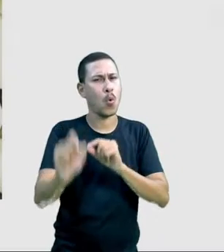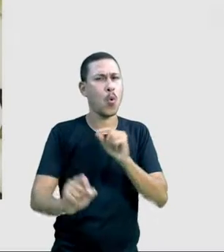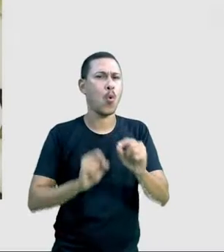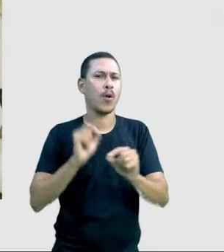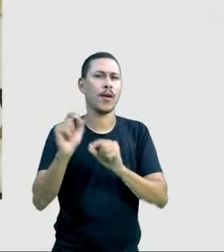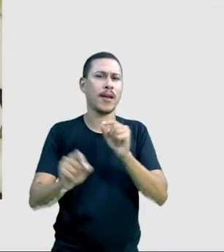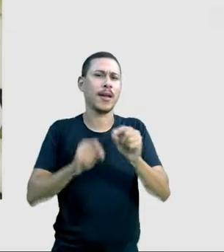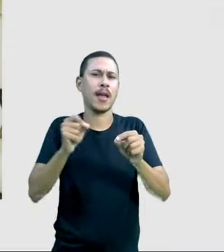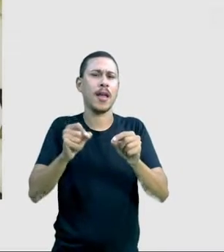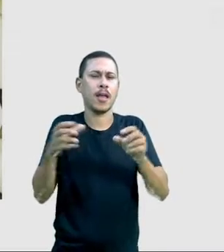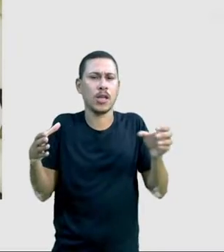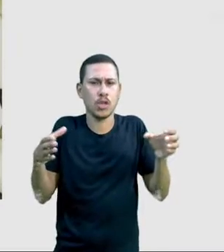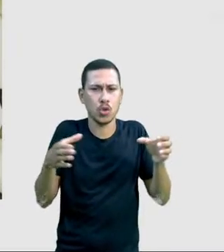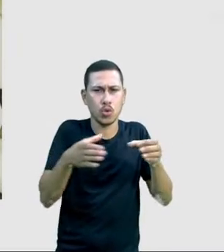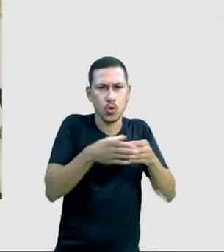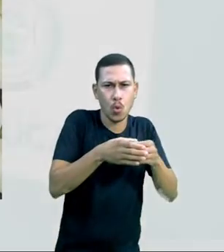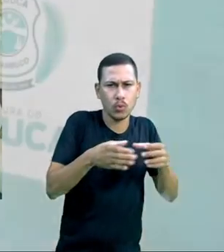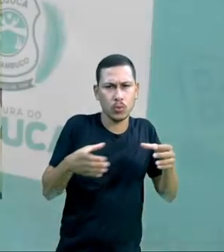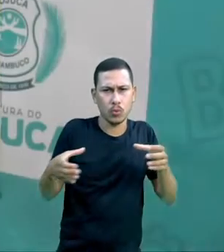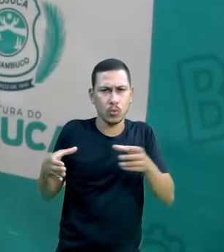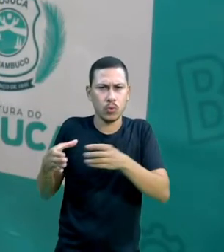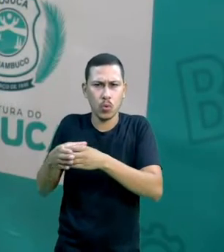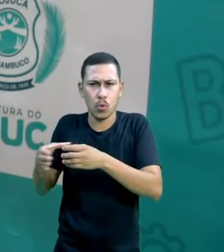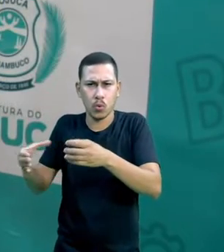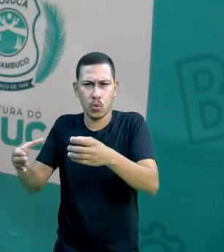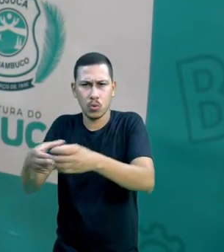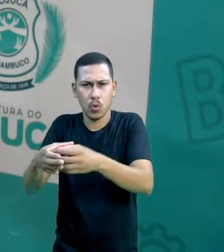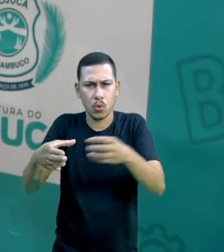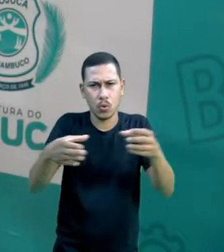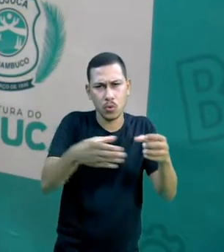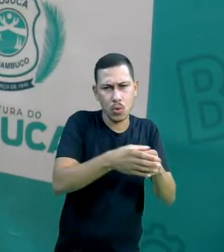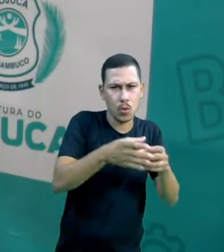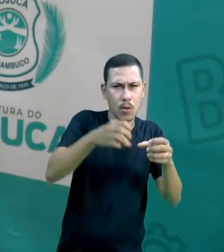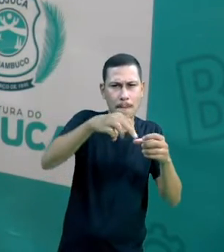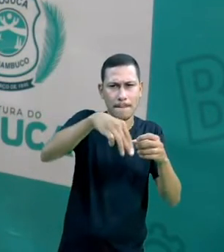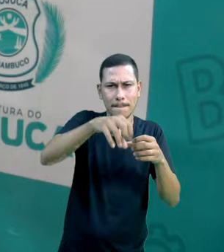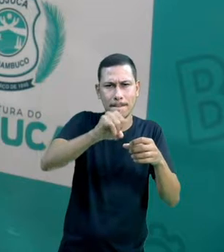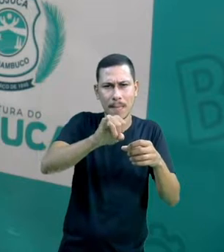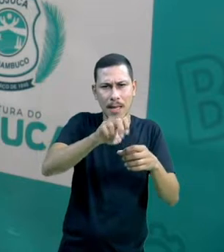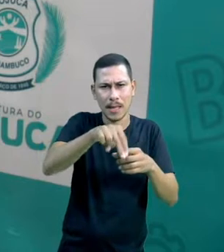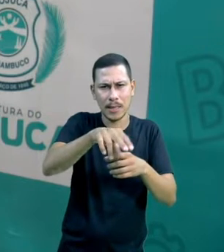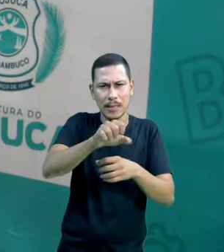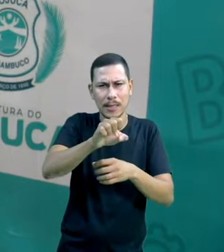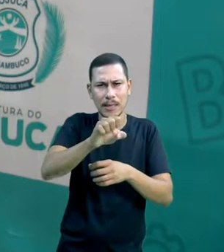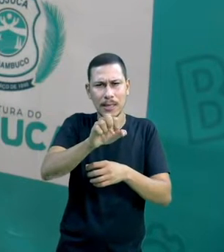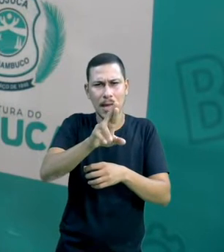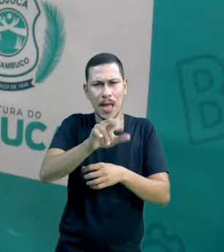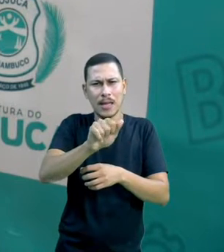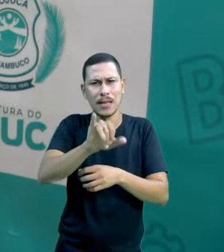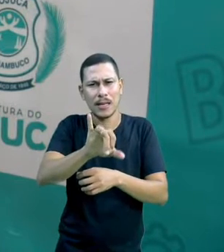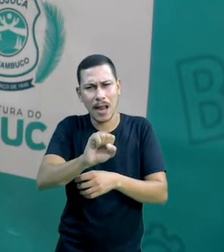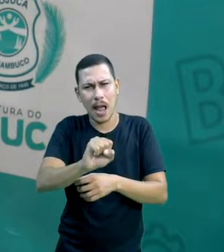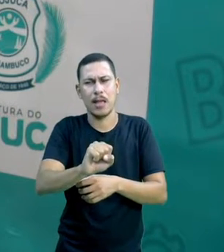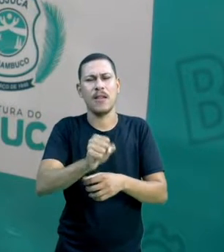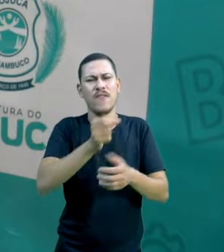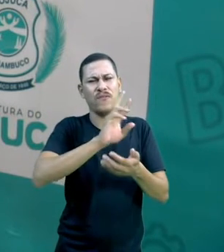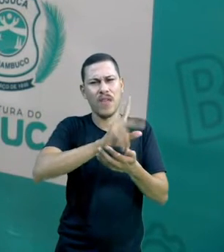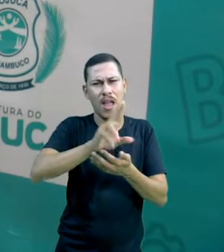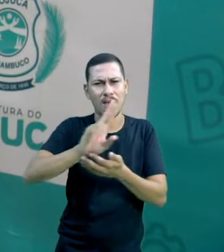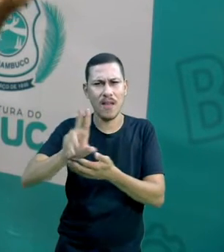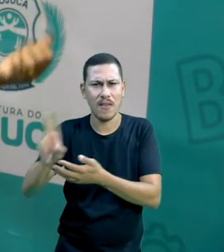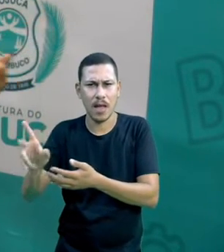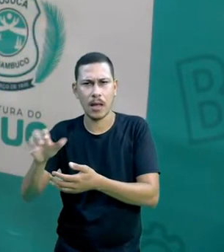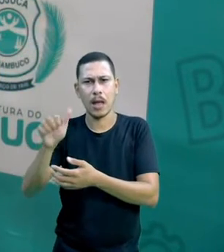um agregado de minerais, ou seja, vários tipos de minerais, como a mica,